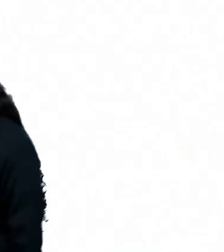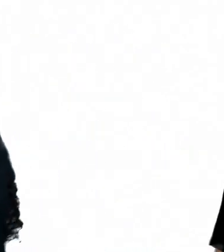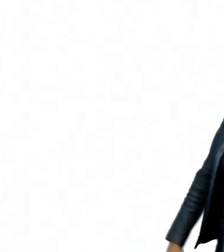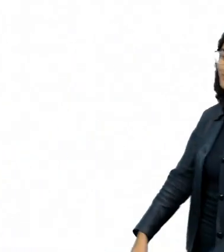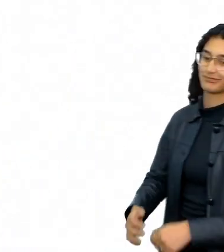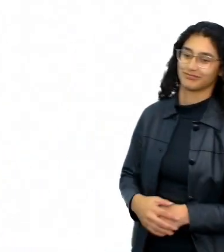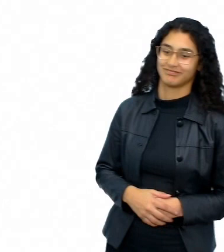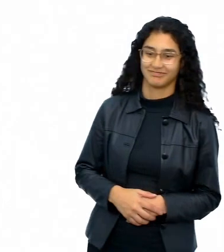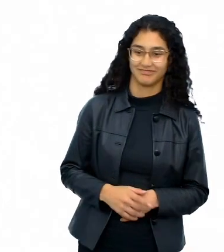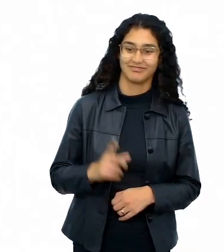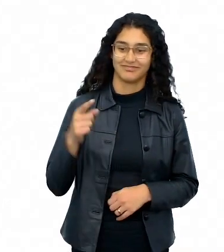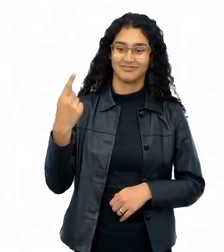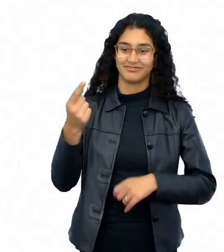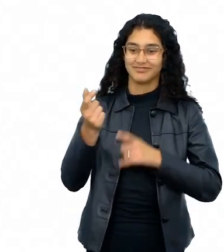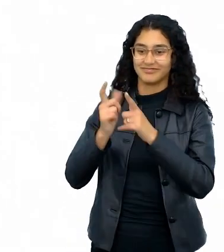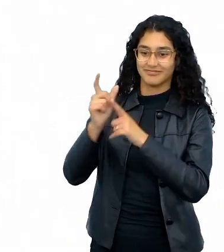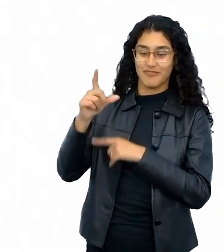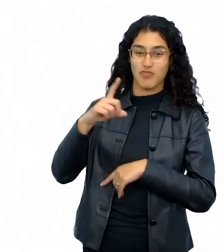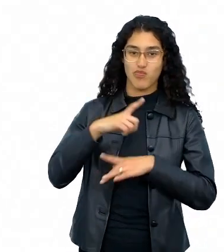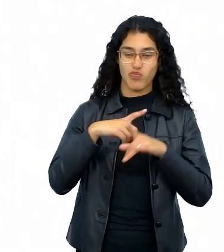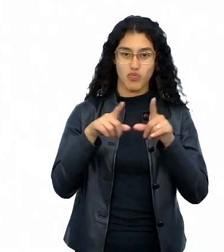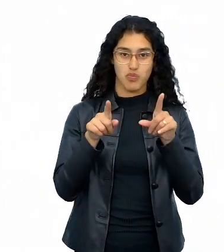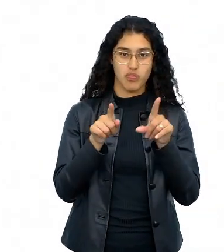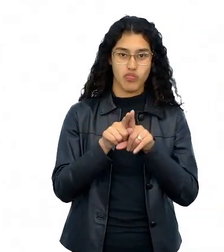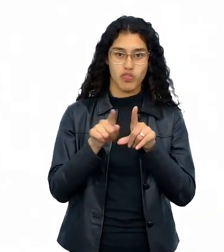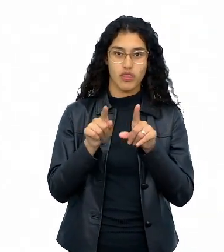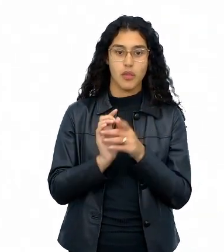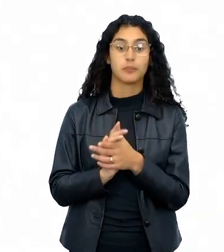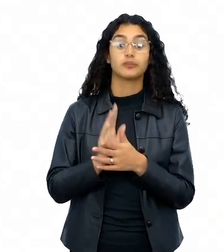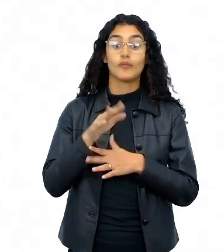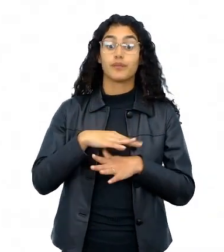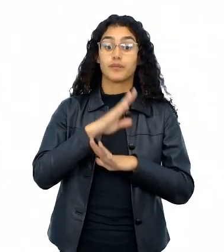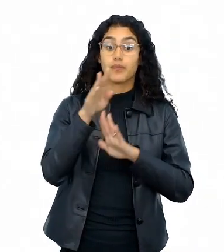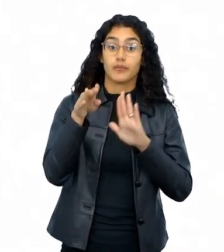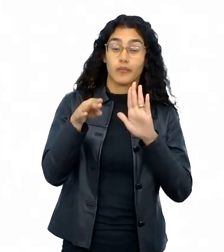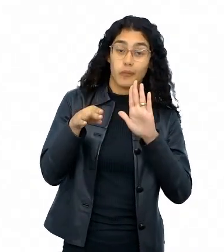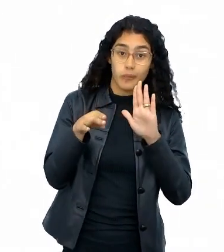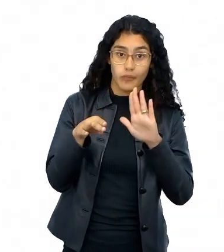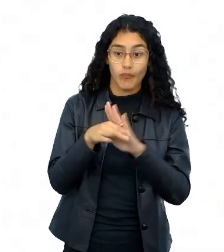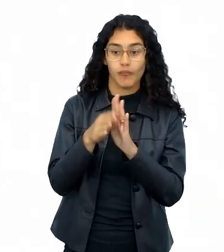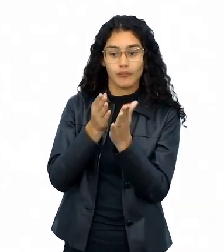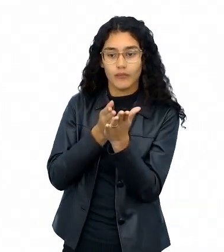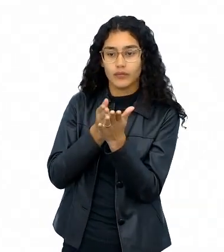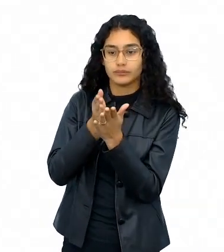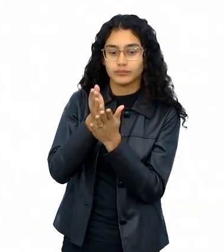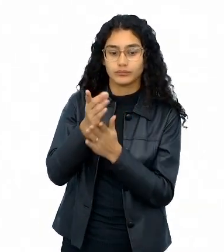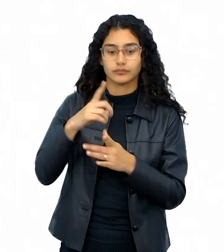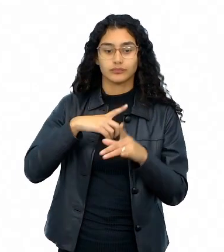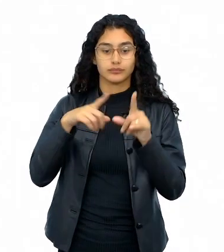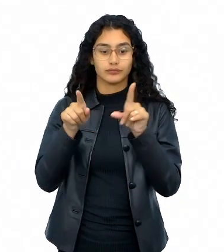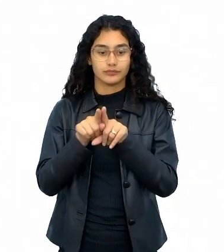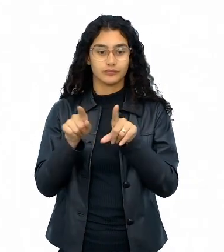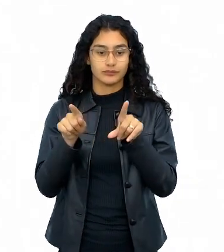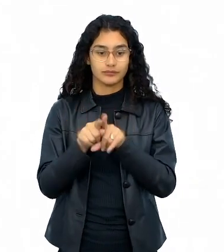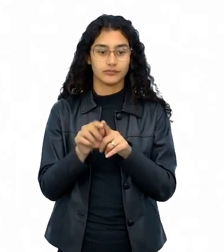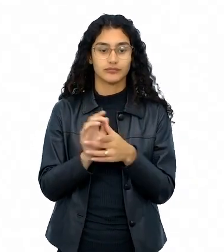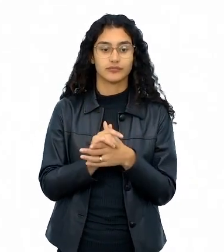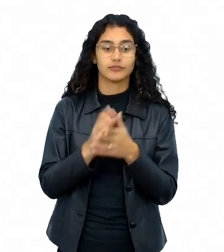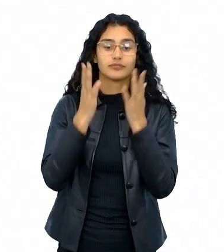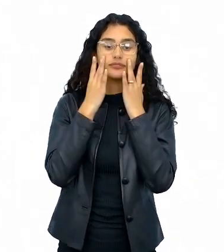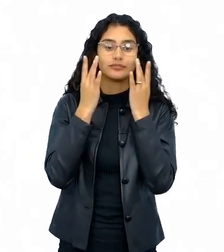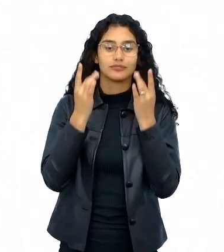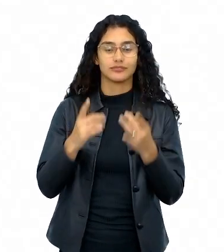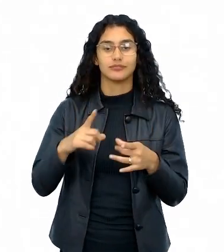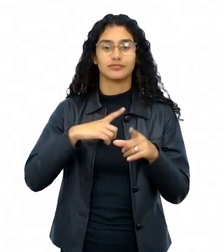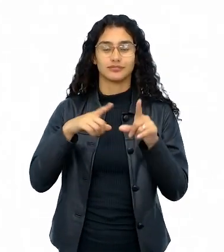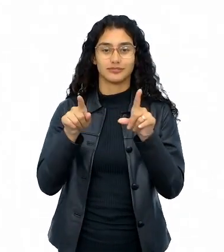vai aumentando o grau da atividade até que ele pegue esse domínio, que até então eram